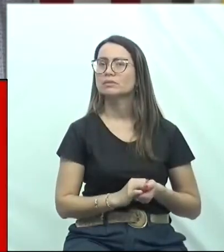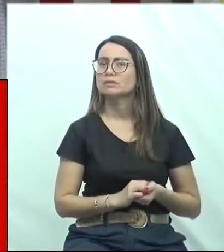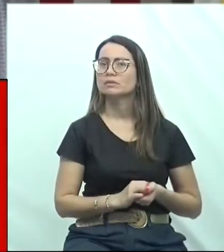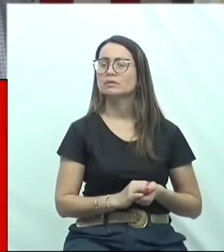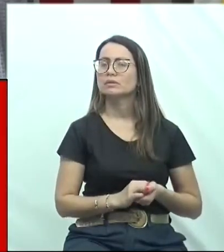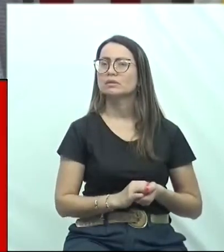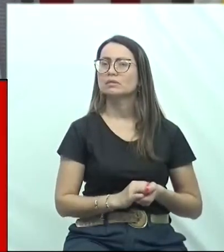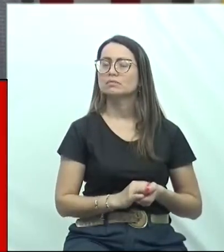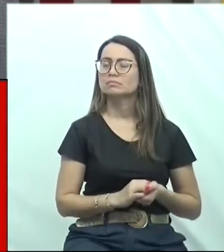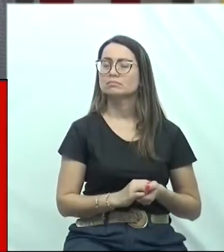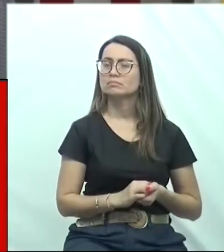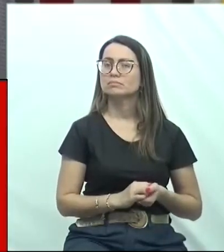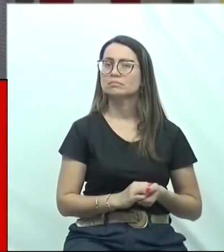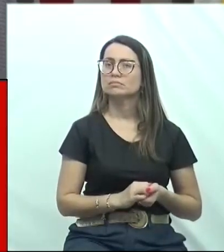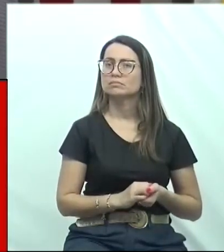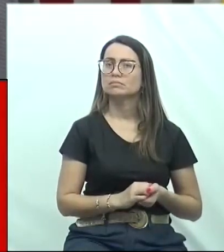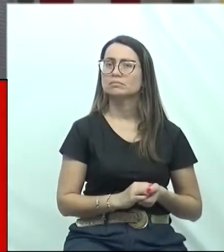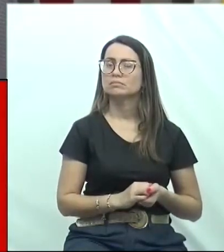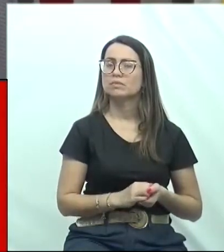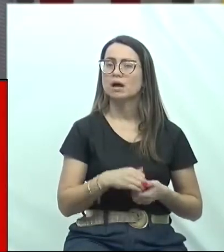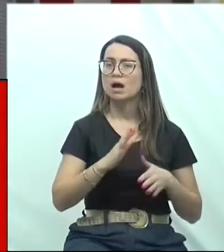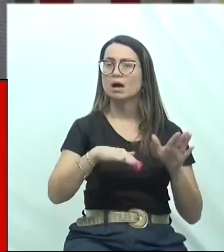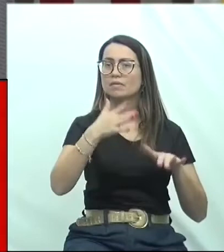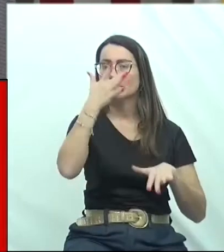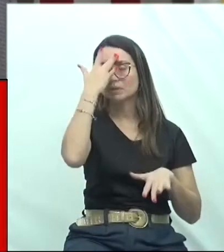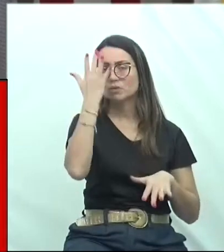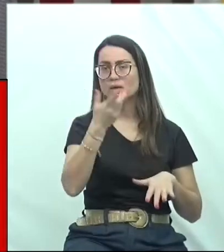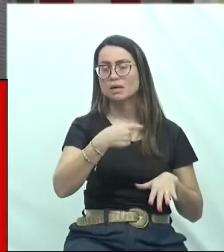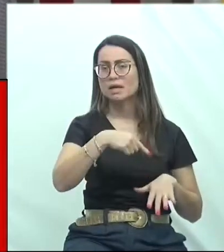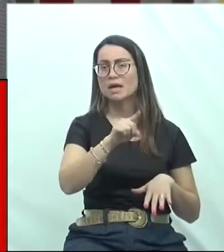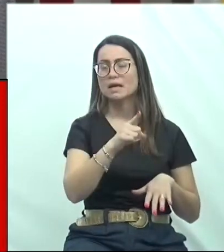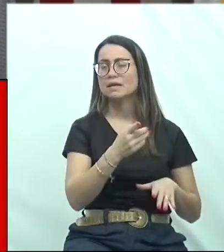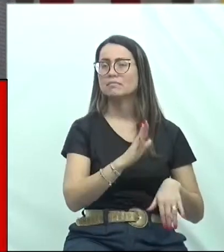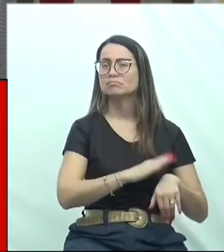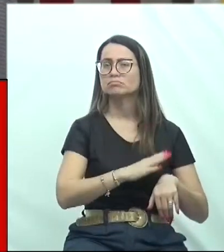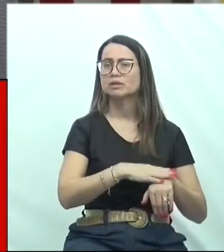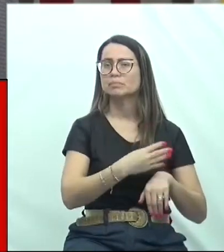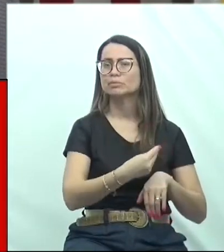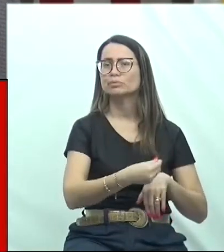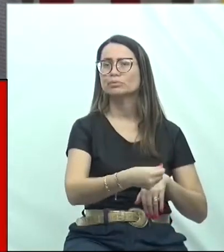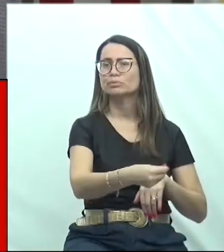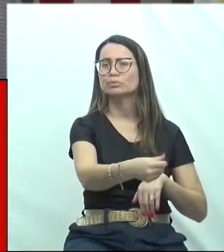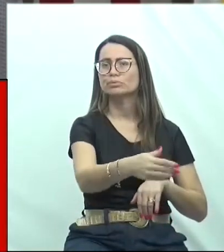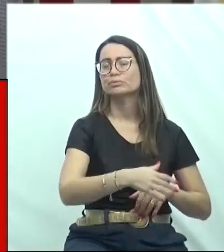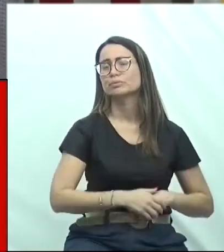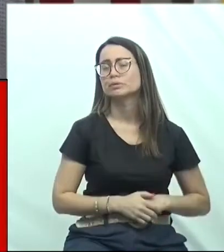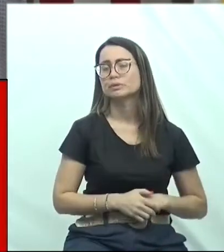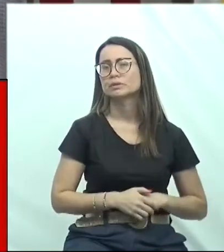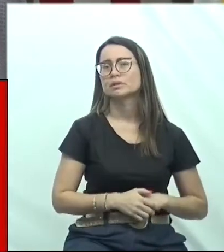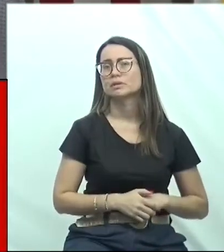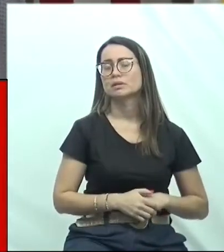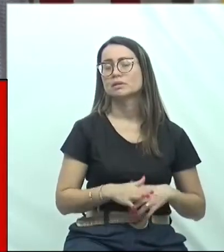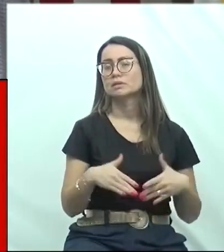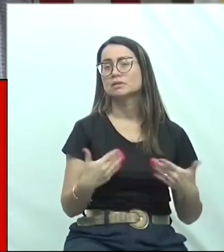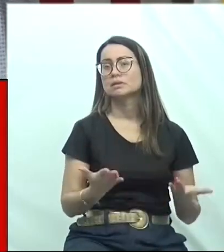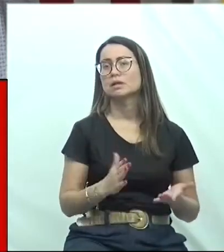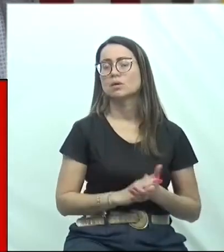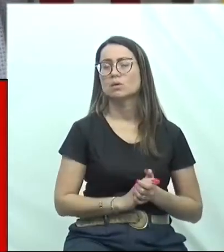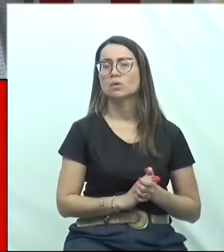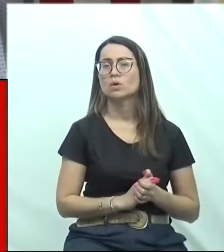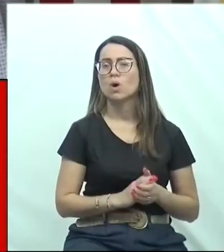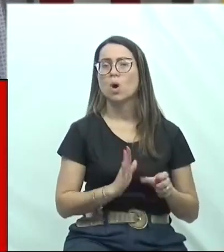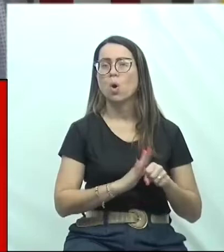canastra, passar o tempo, né? Nas festas de aniversário. Então, o bairro